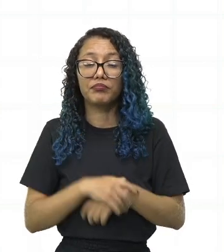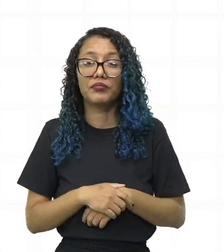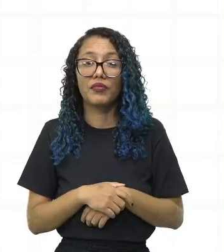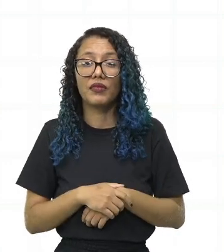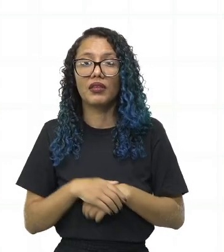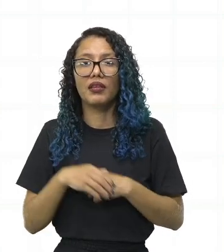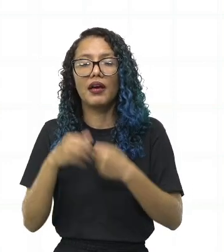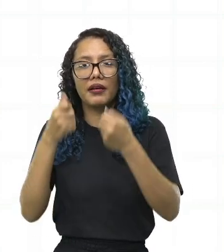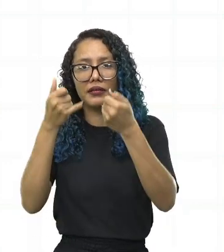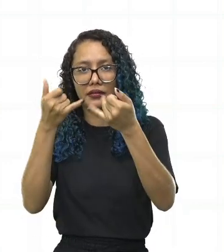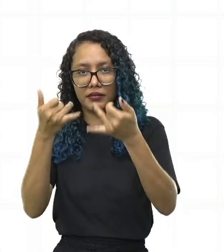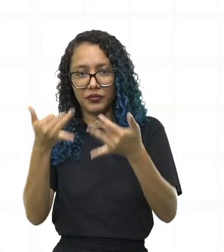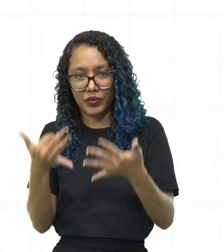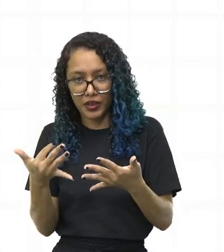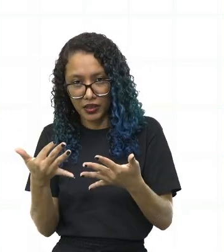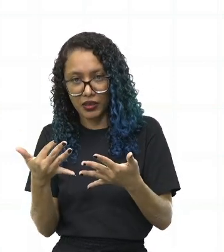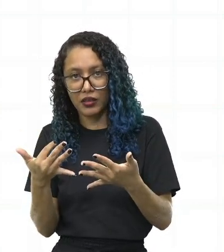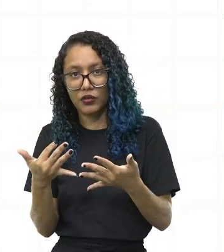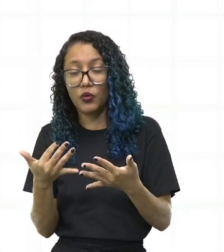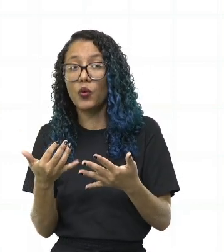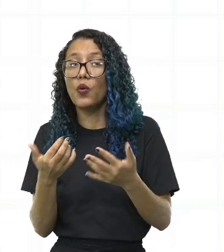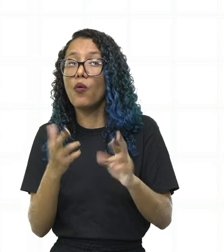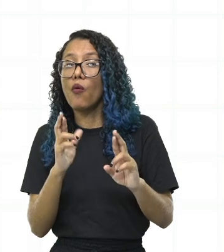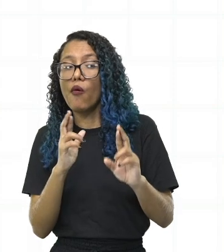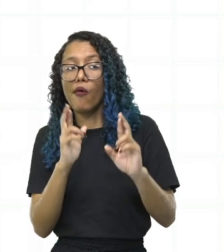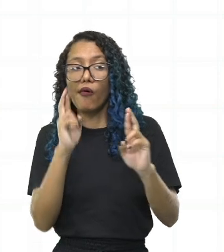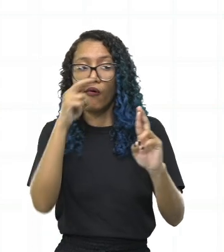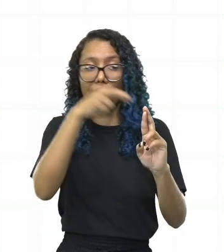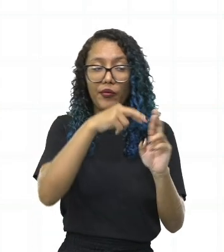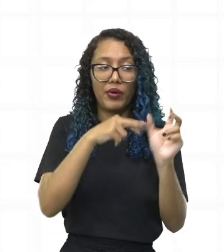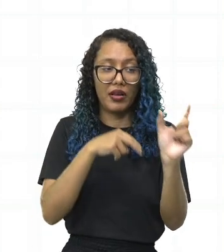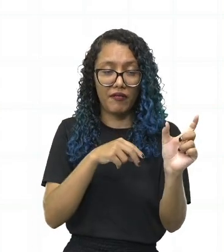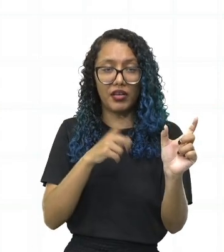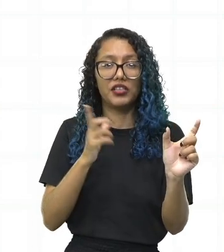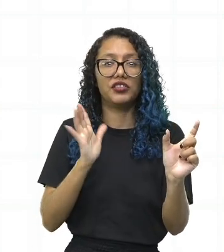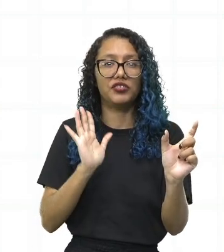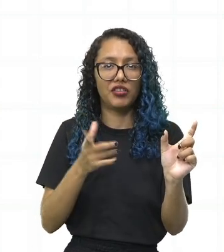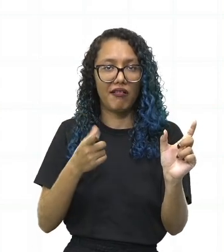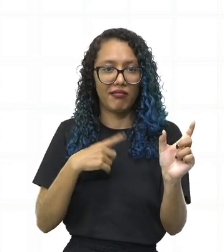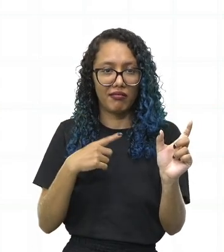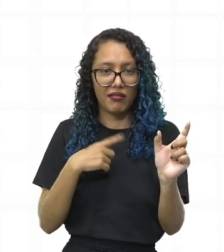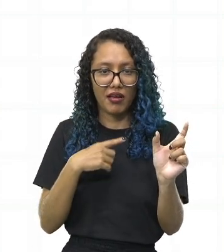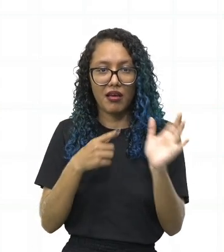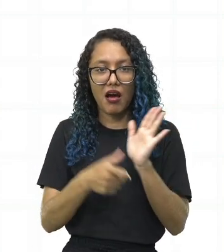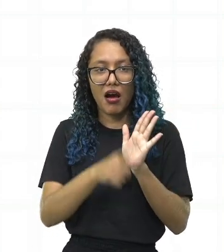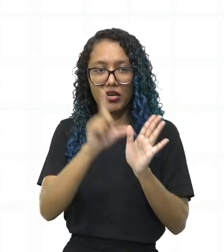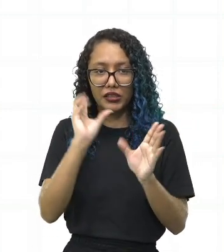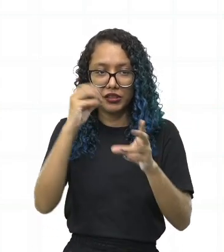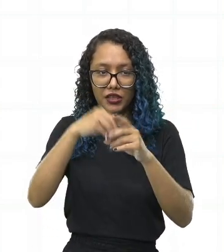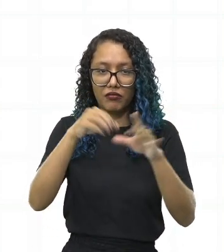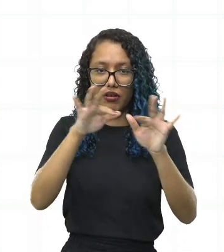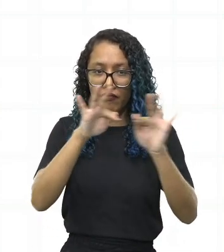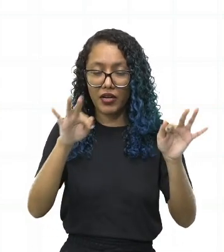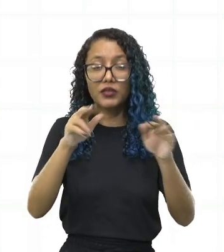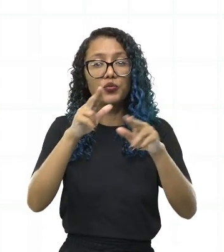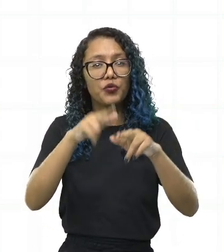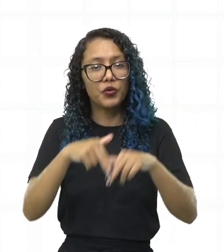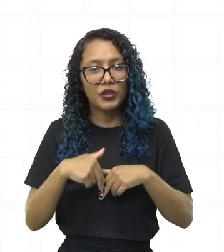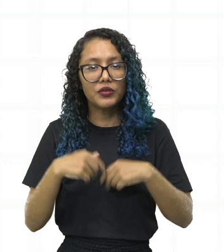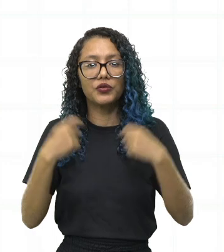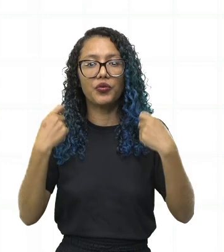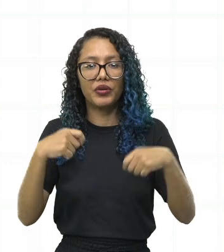algo que já foi mencionado. Então, eu tenho que isolar. Eu tenho que utilizar